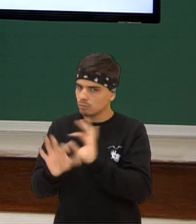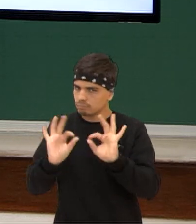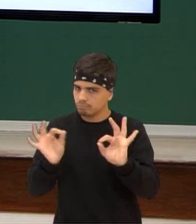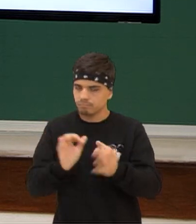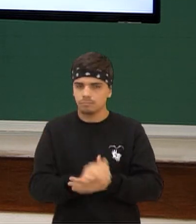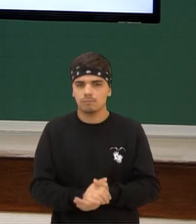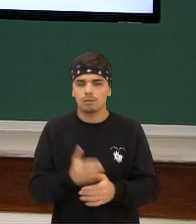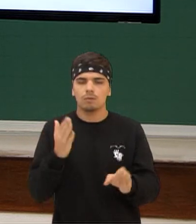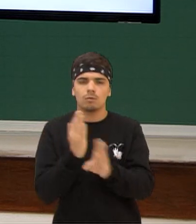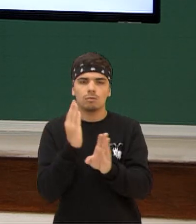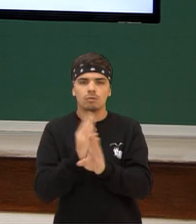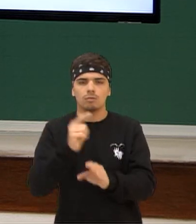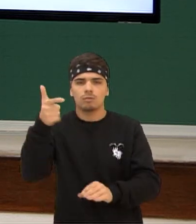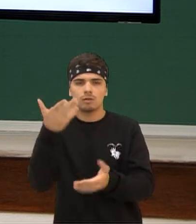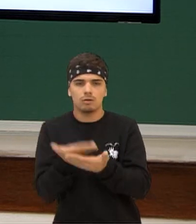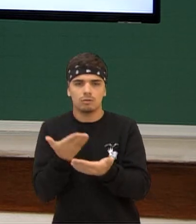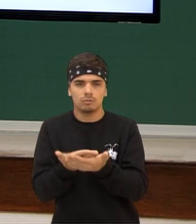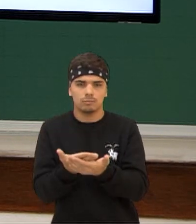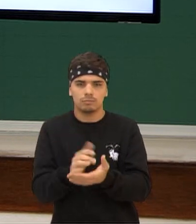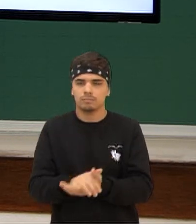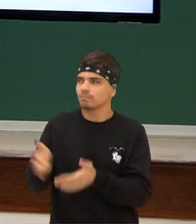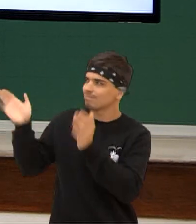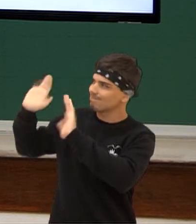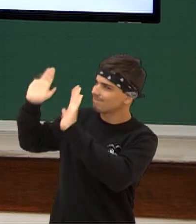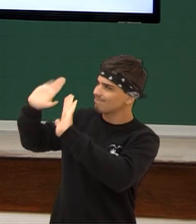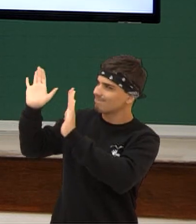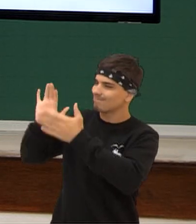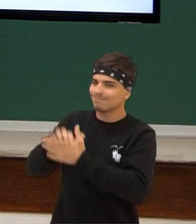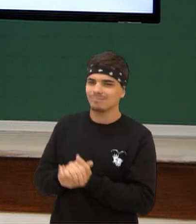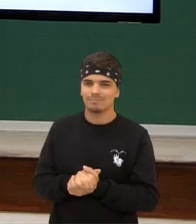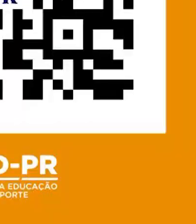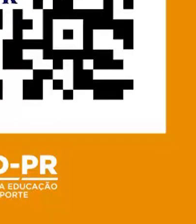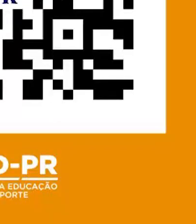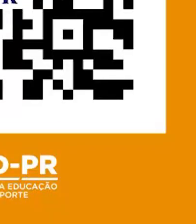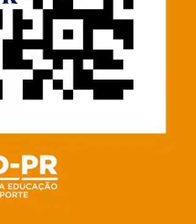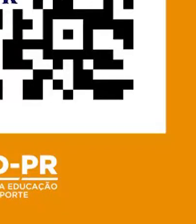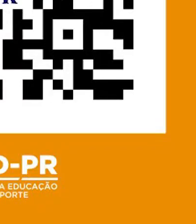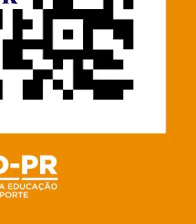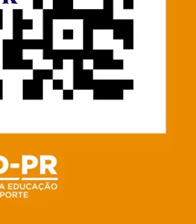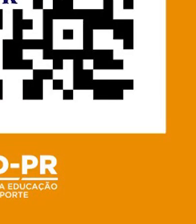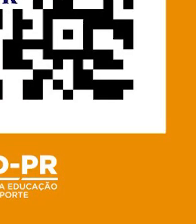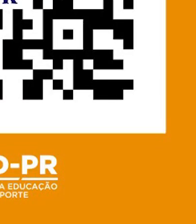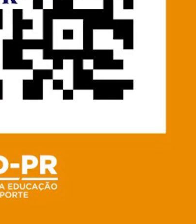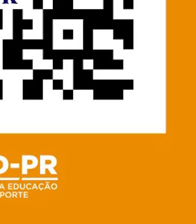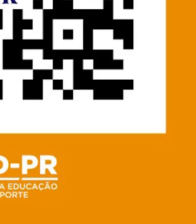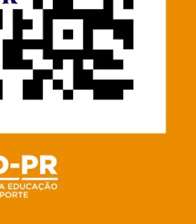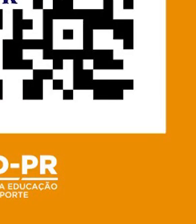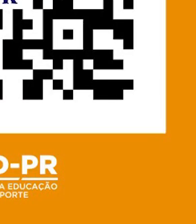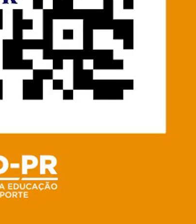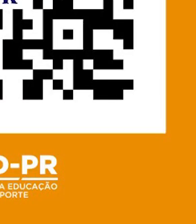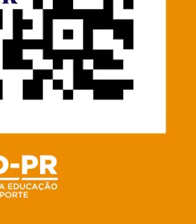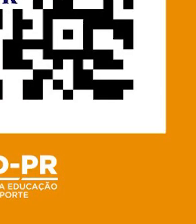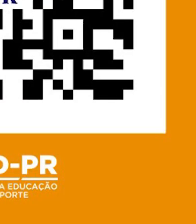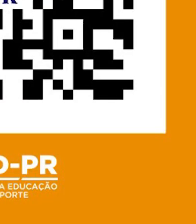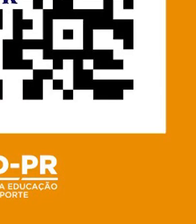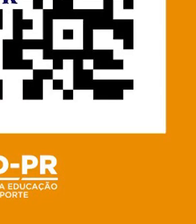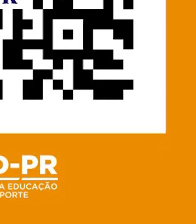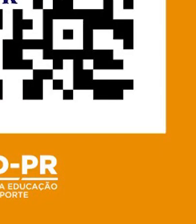beleza vejo vocês na próxima aula vai com a Dulce II